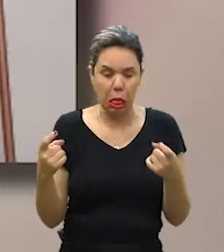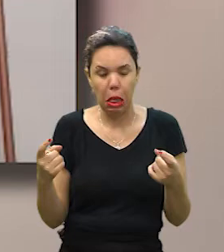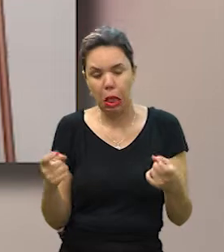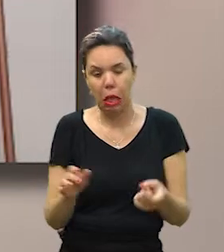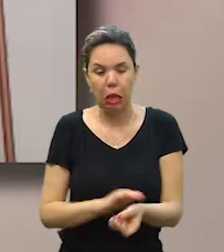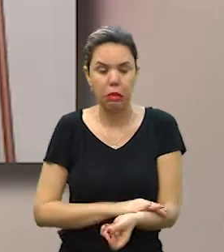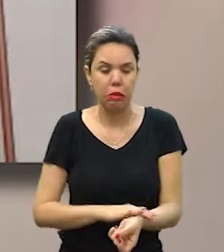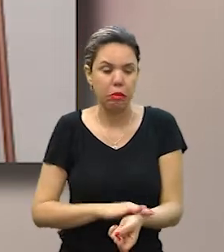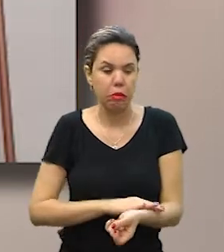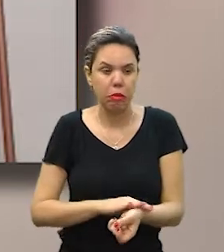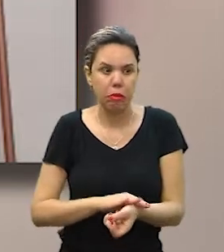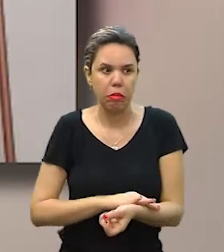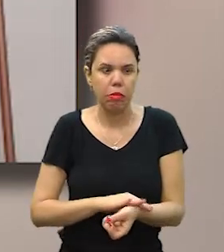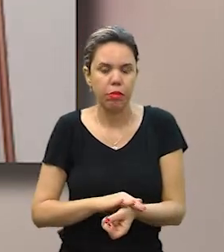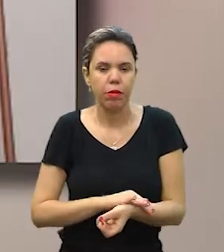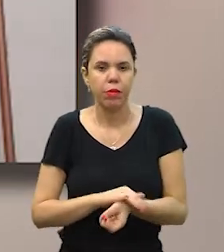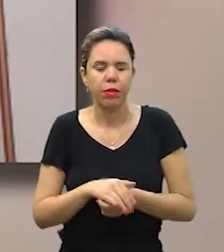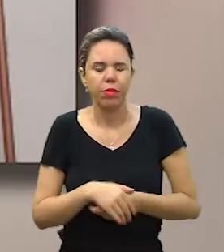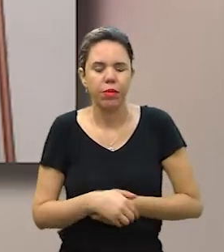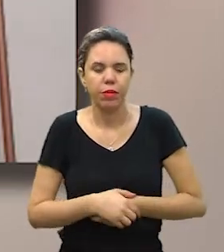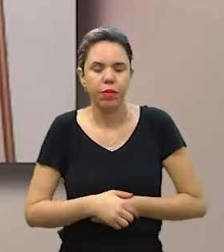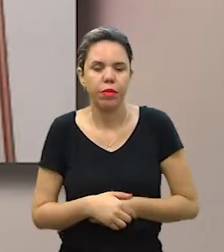vai ficar mais